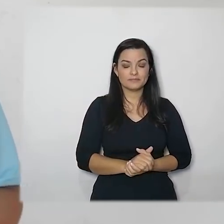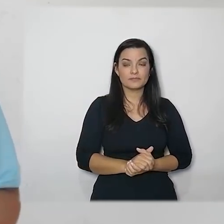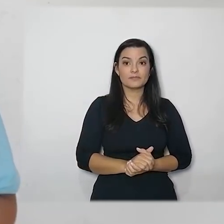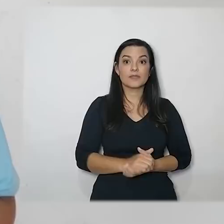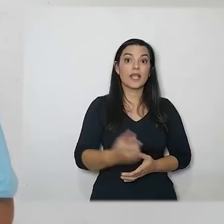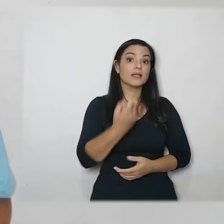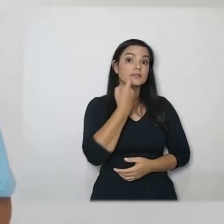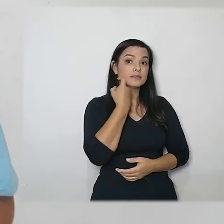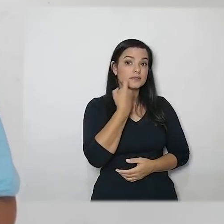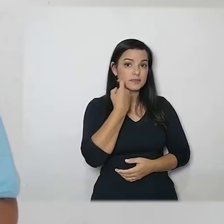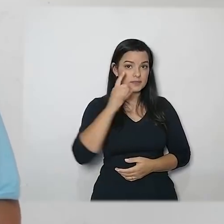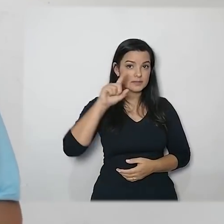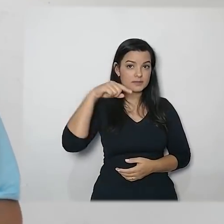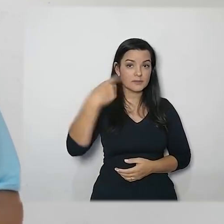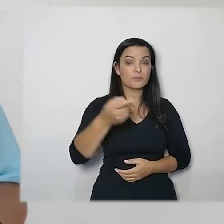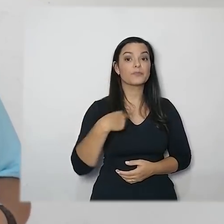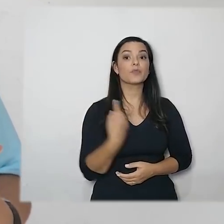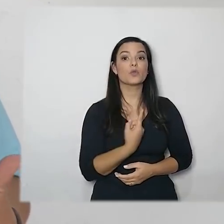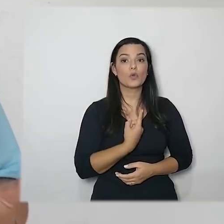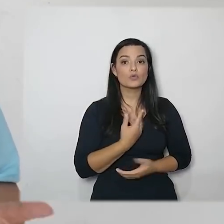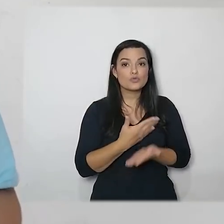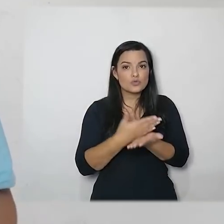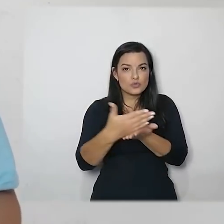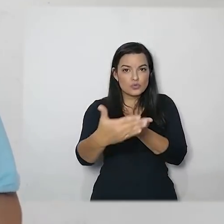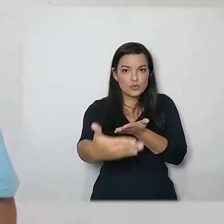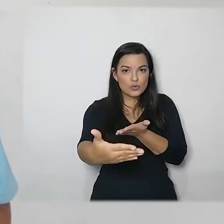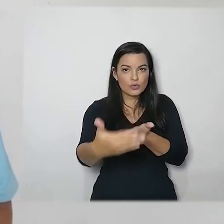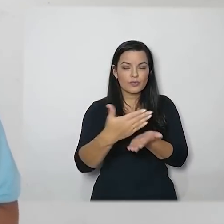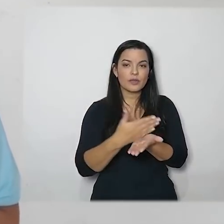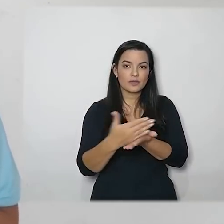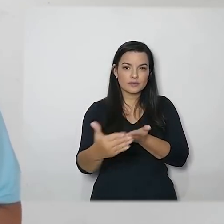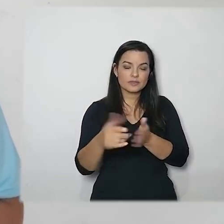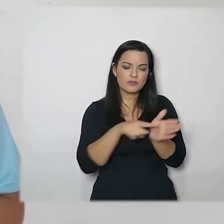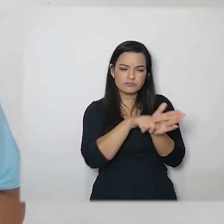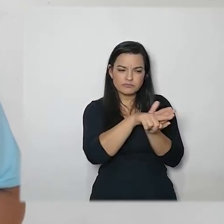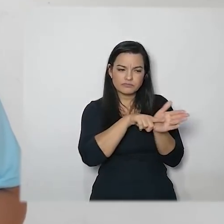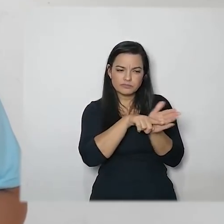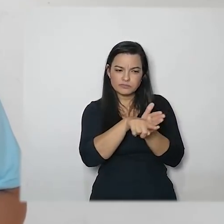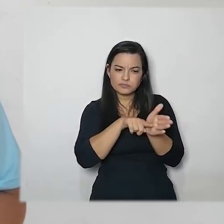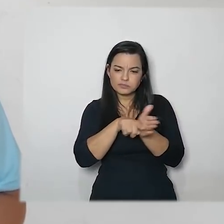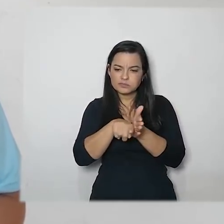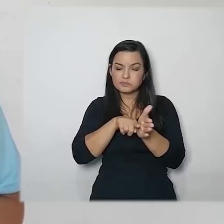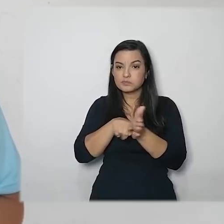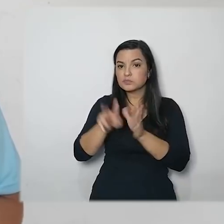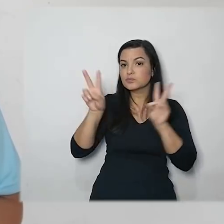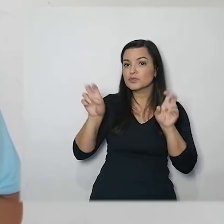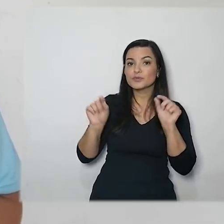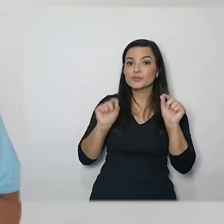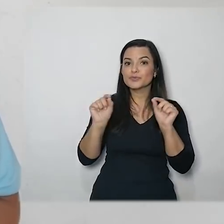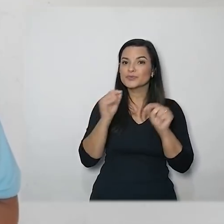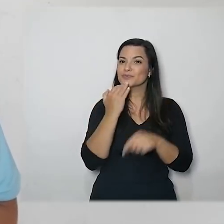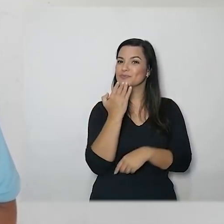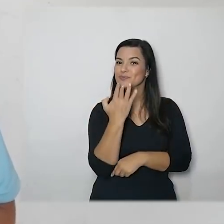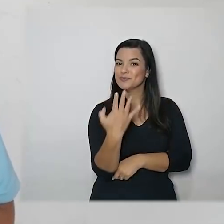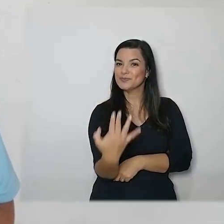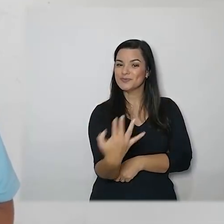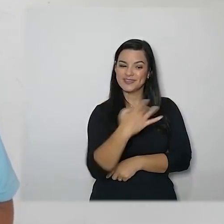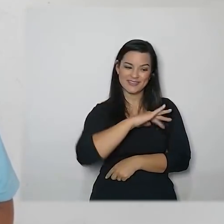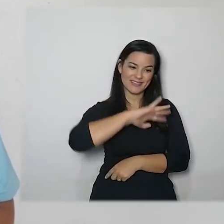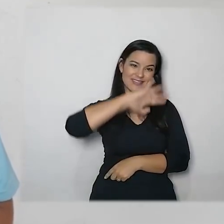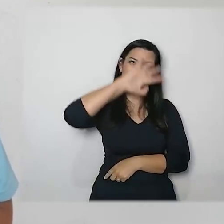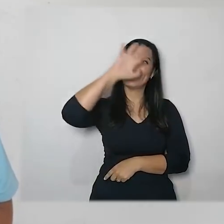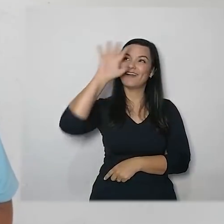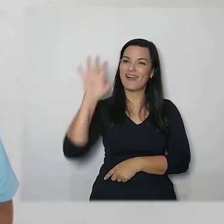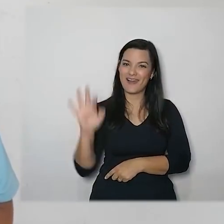Na sexta-feira, nós vamos começar as nossas investigações sobre o